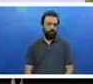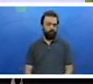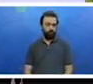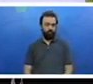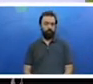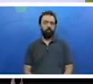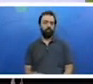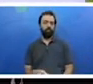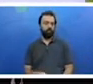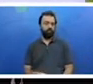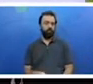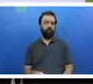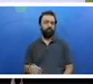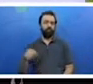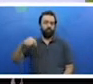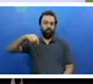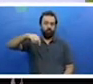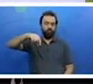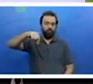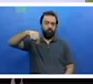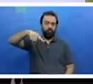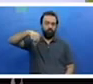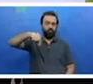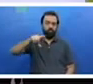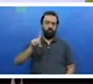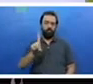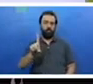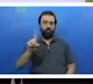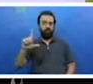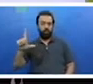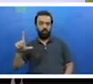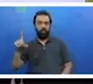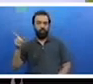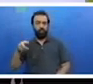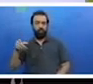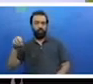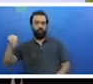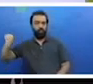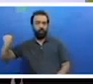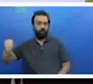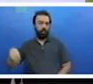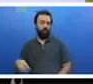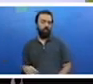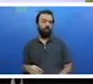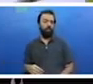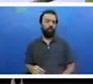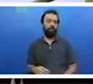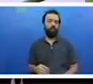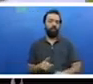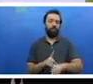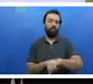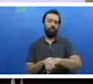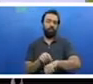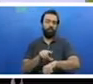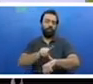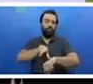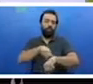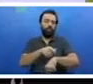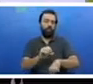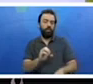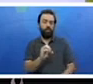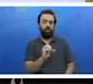Se eu deixar a vazão 1 litro por minuto, vai levar 800 minutos para esvaziar